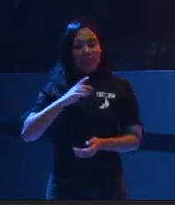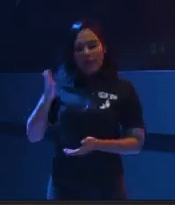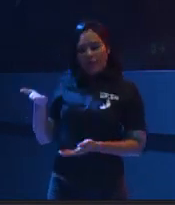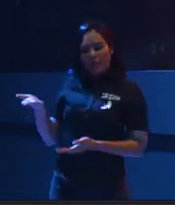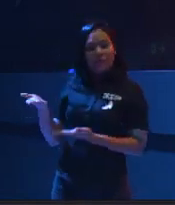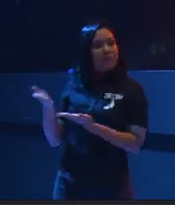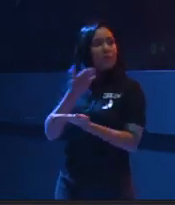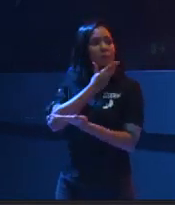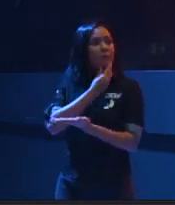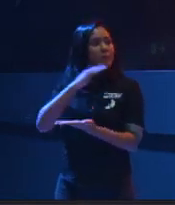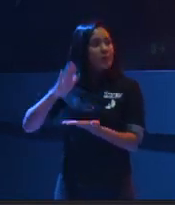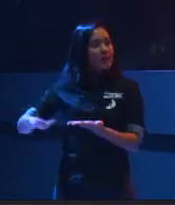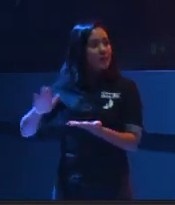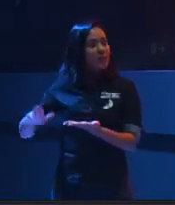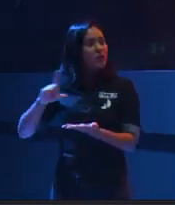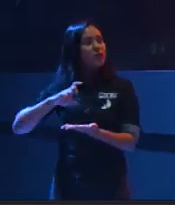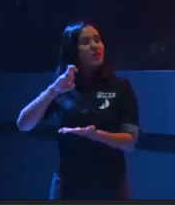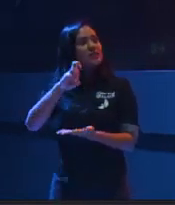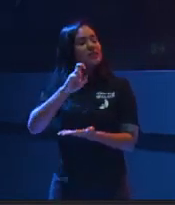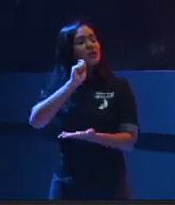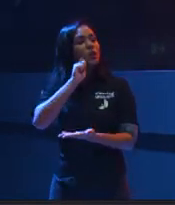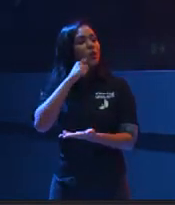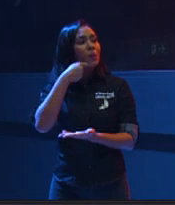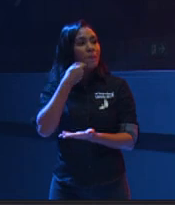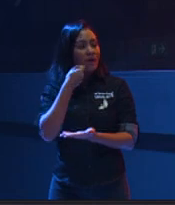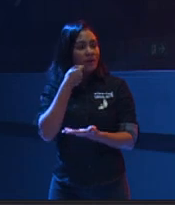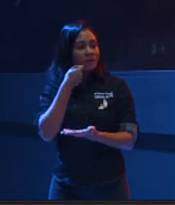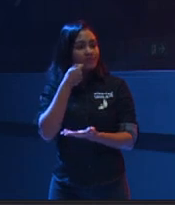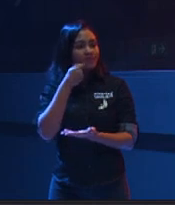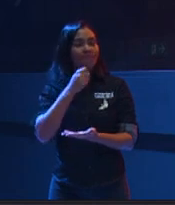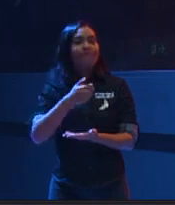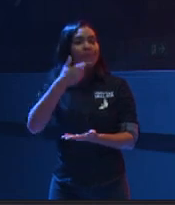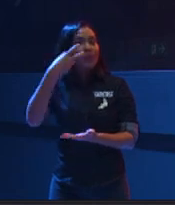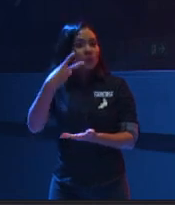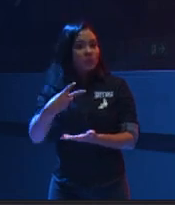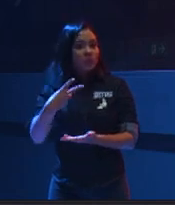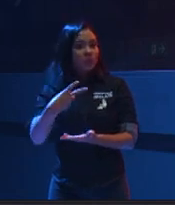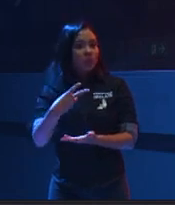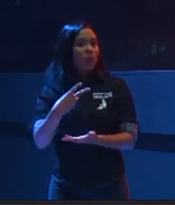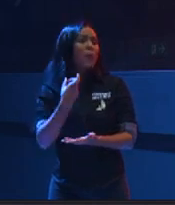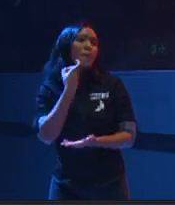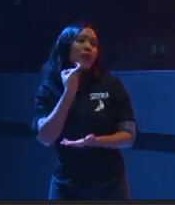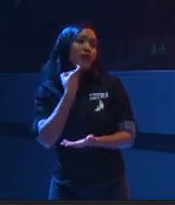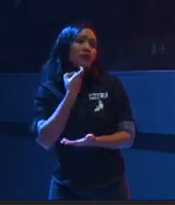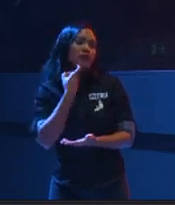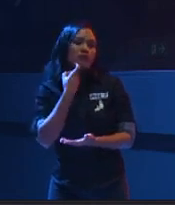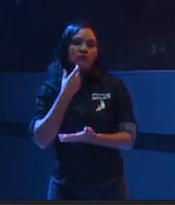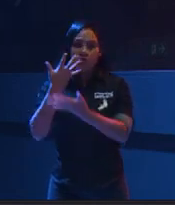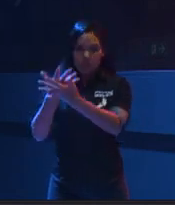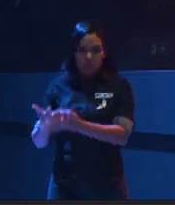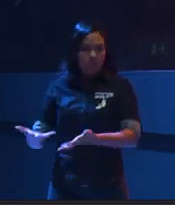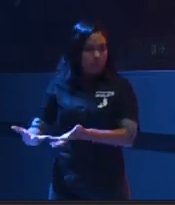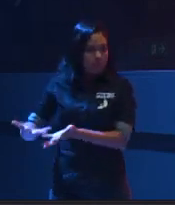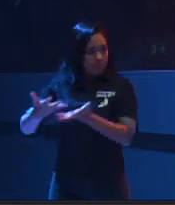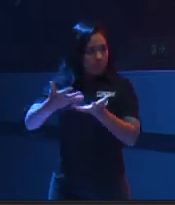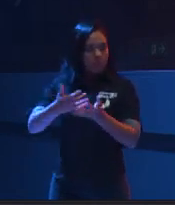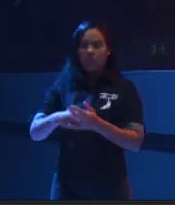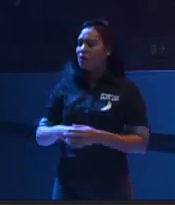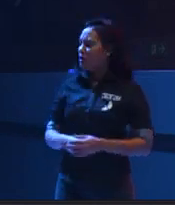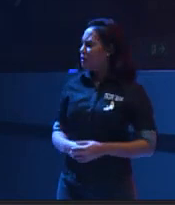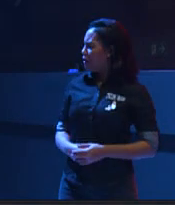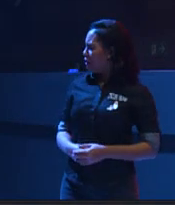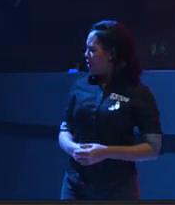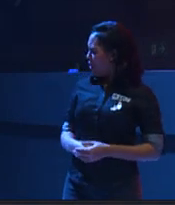com cinco pães de cevada e dois peixinhos mas o que é isso para tanta